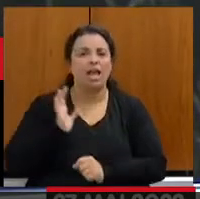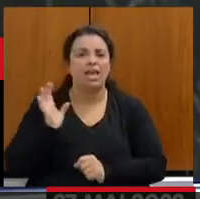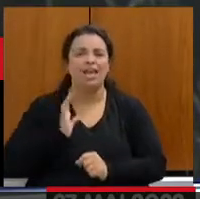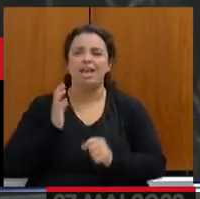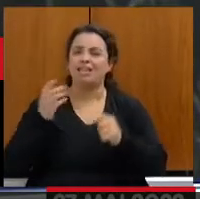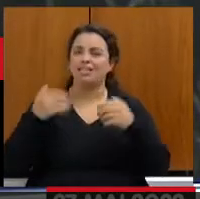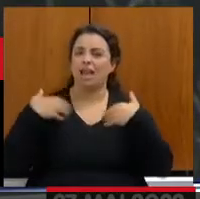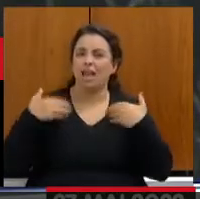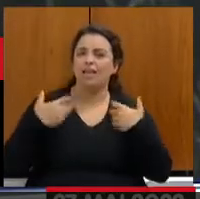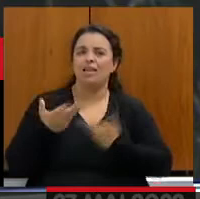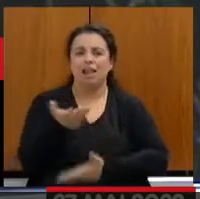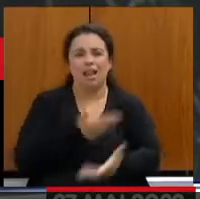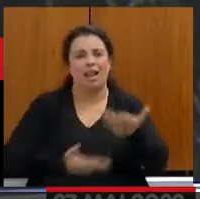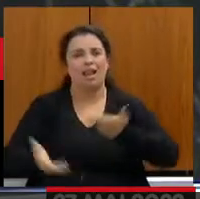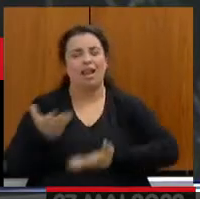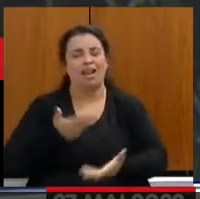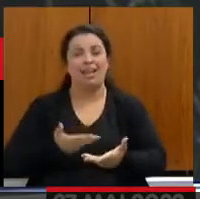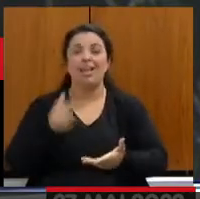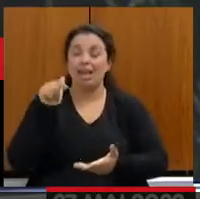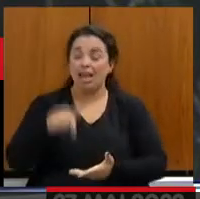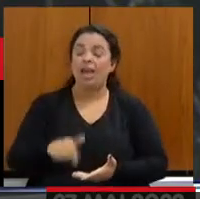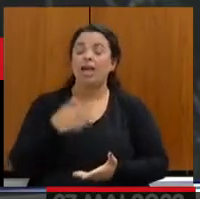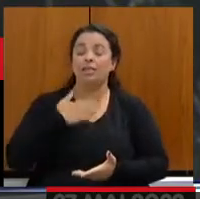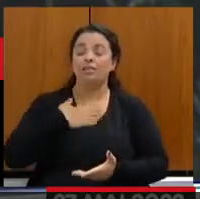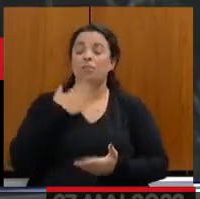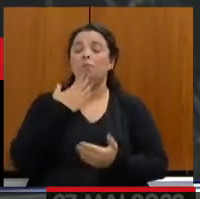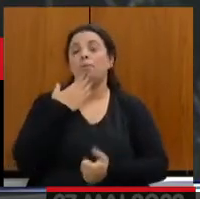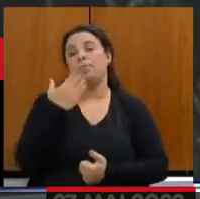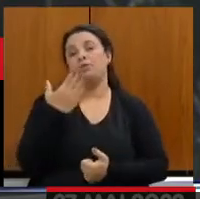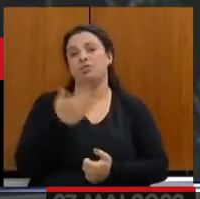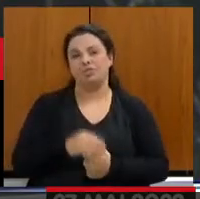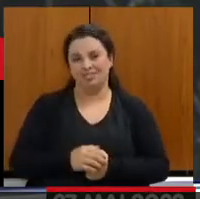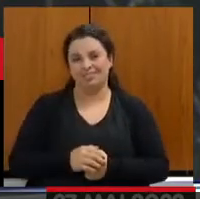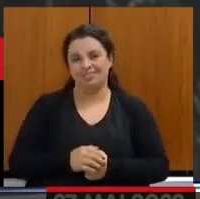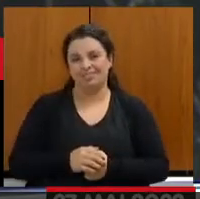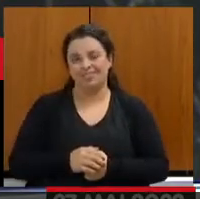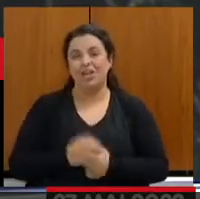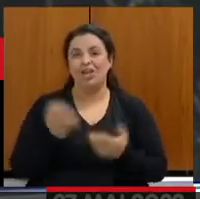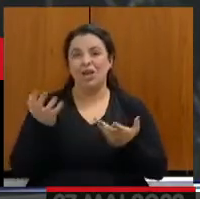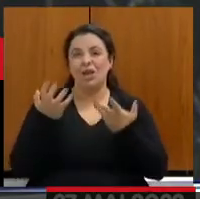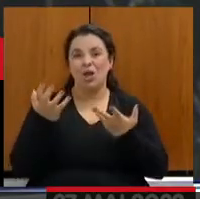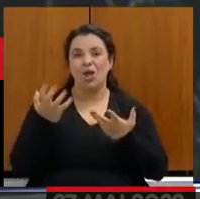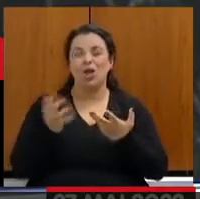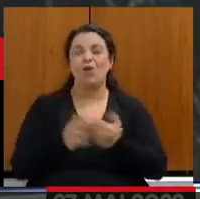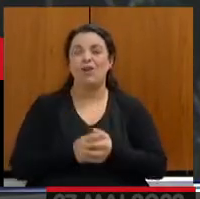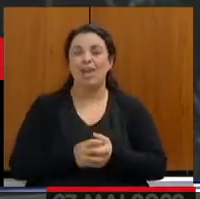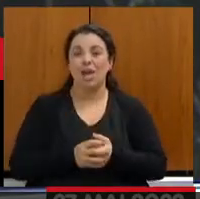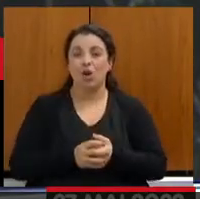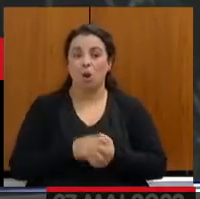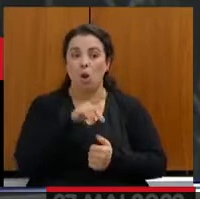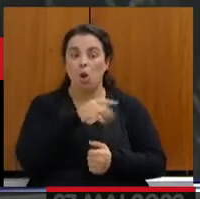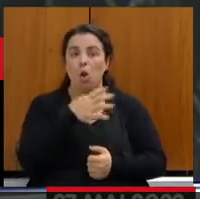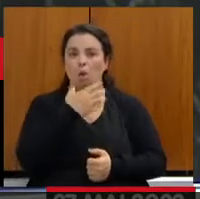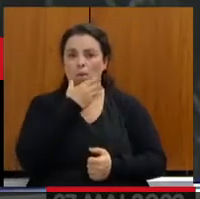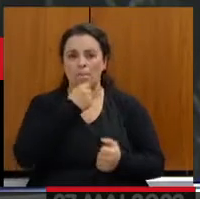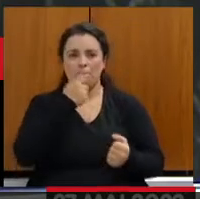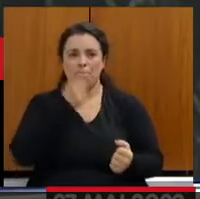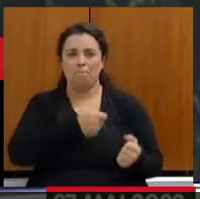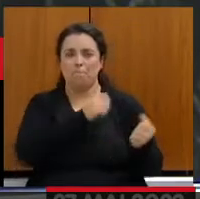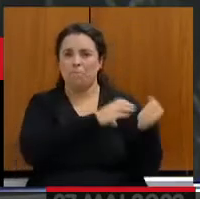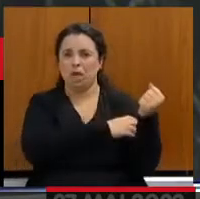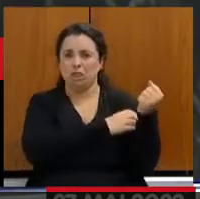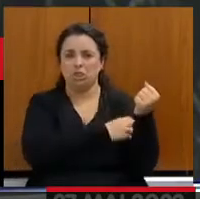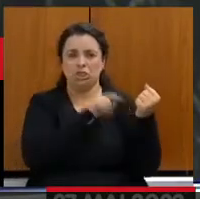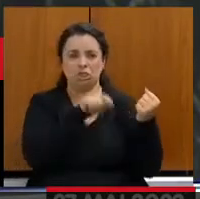alegria Então essas são minhas demandas eu o carro fogo no parquinho do machista principalmente os machistas